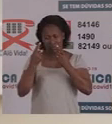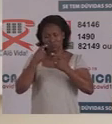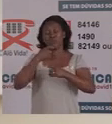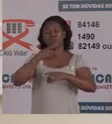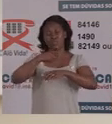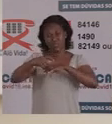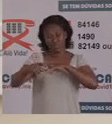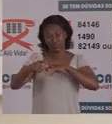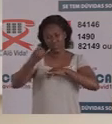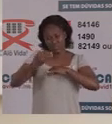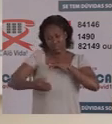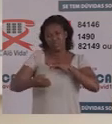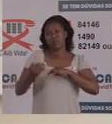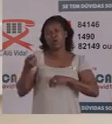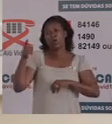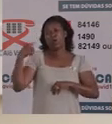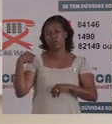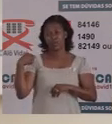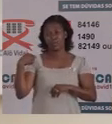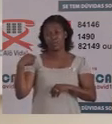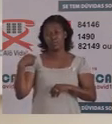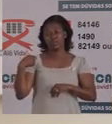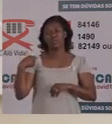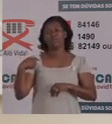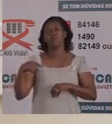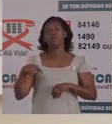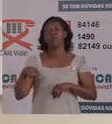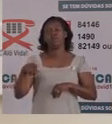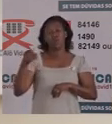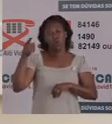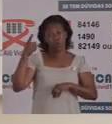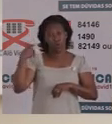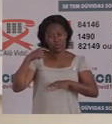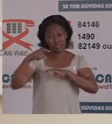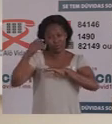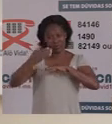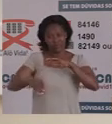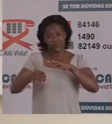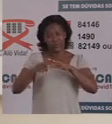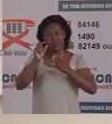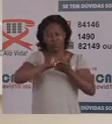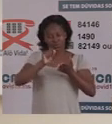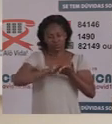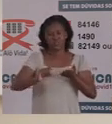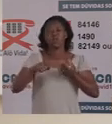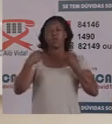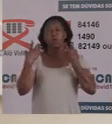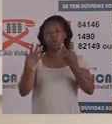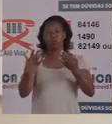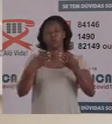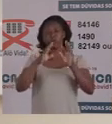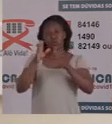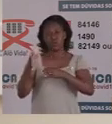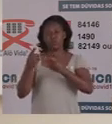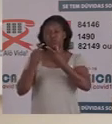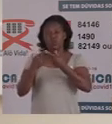ontem. Portanto, nós na semana que terminou ontem tivemos 8 casos, contra 9 casos da